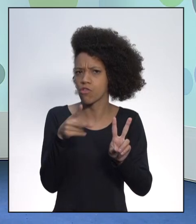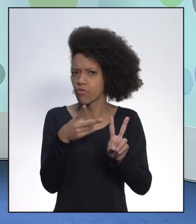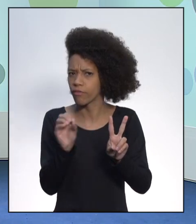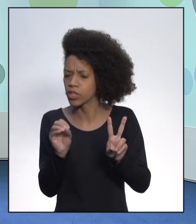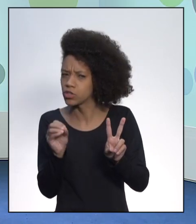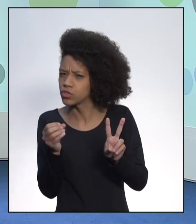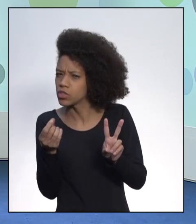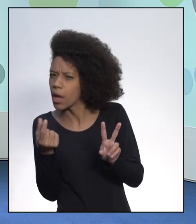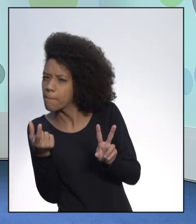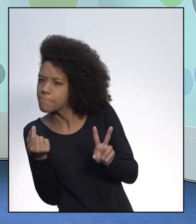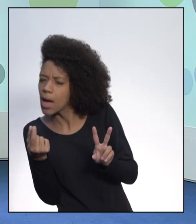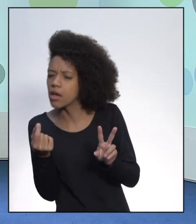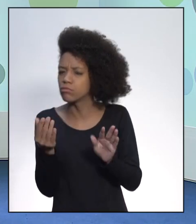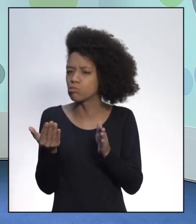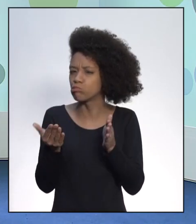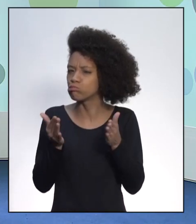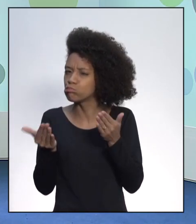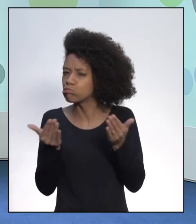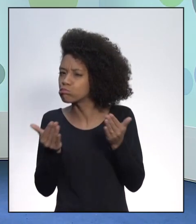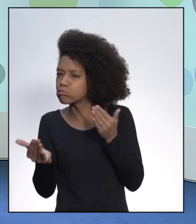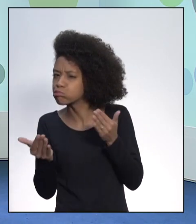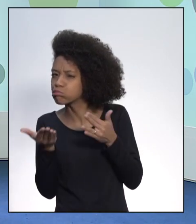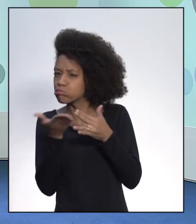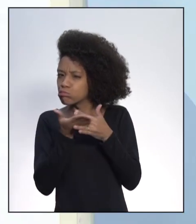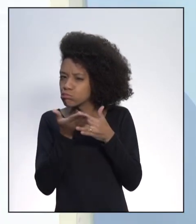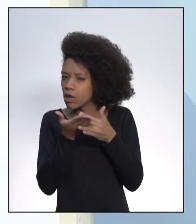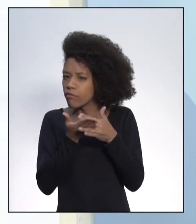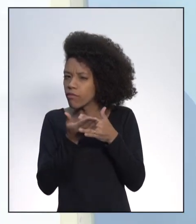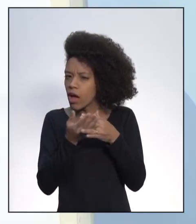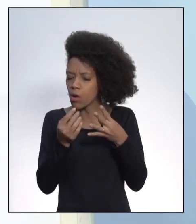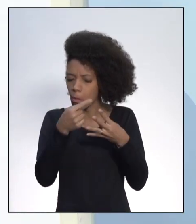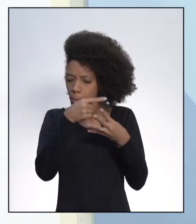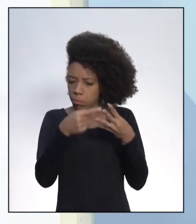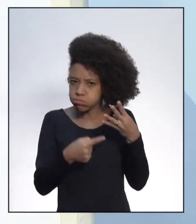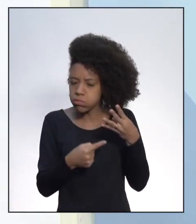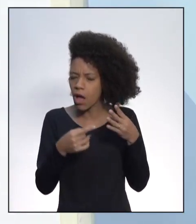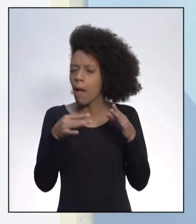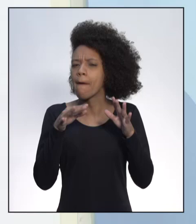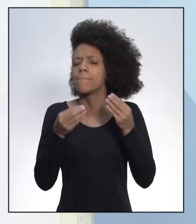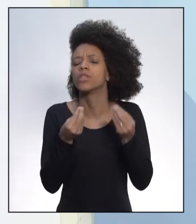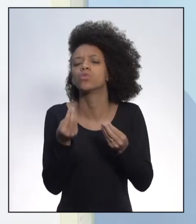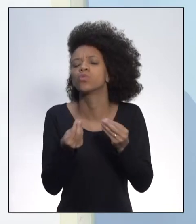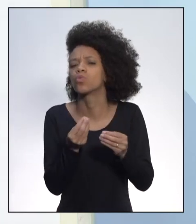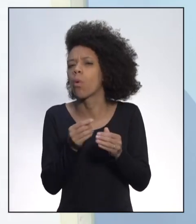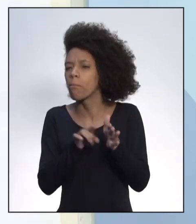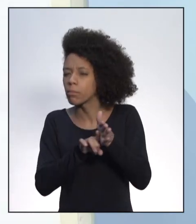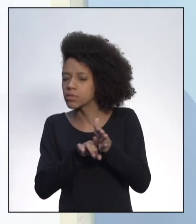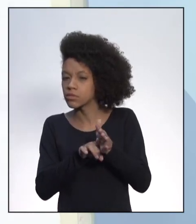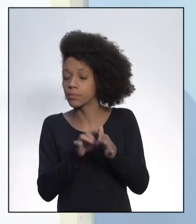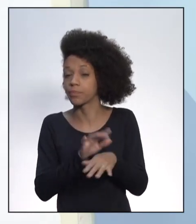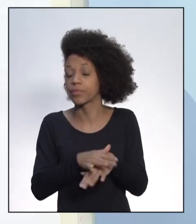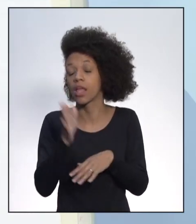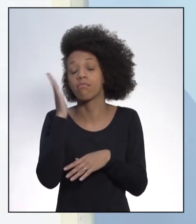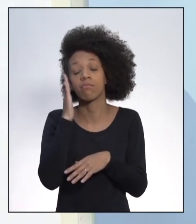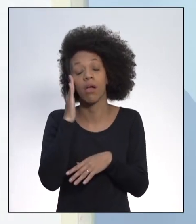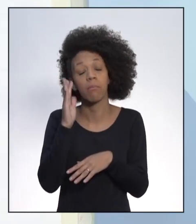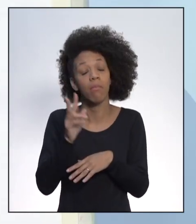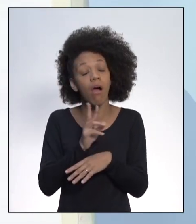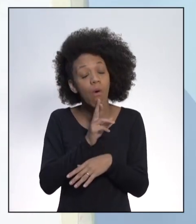raiz de 16 e raiz de 25, certo? Então, como que a gente estima esse valor? A gente sabe que é um valor